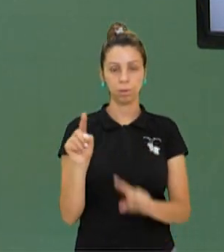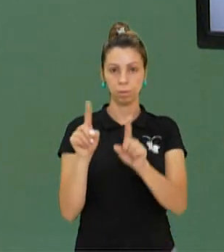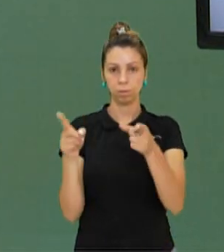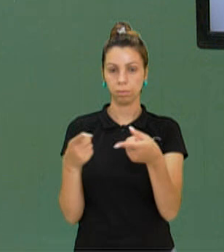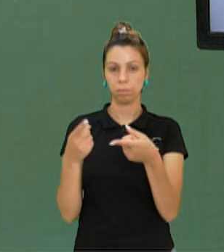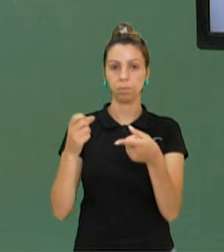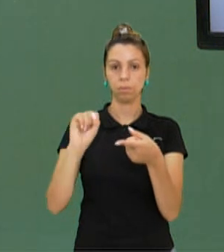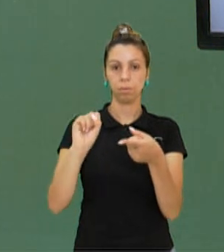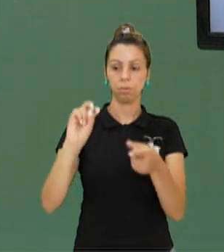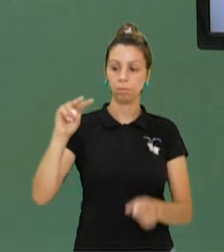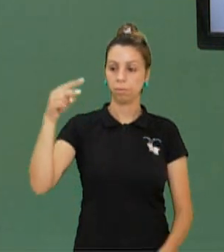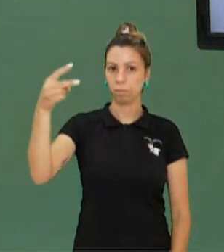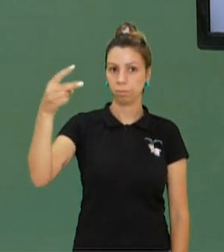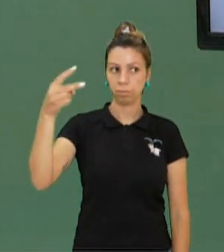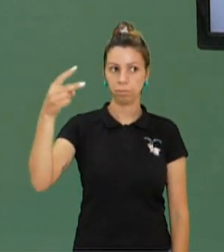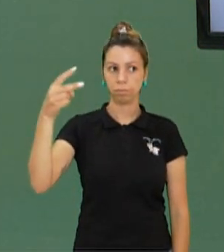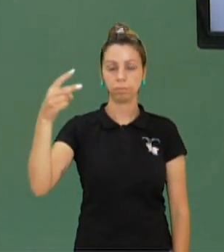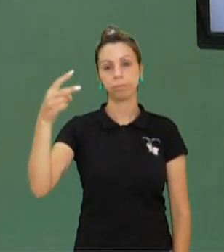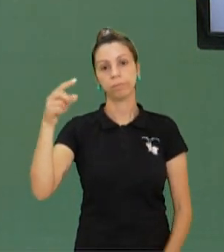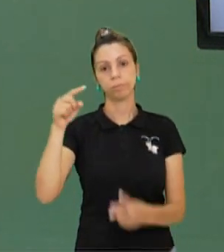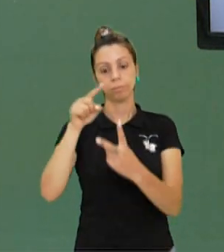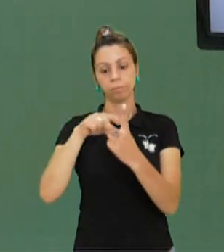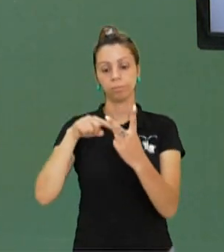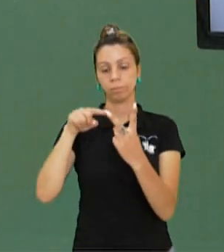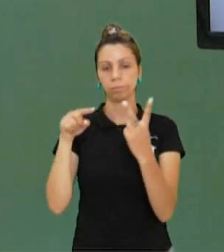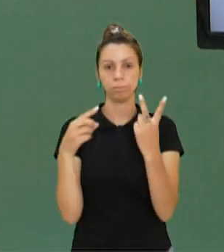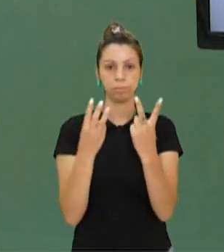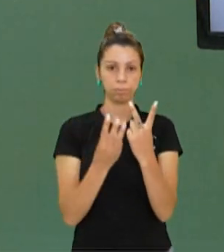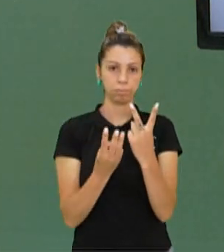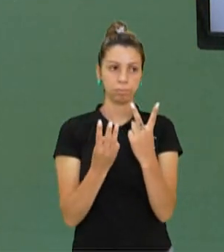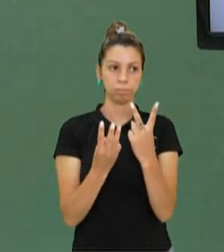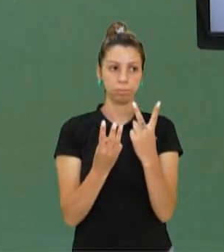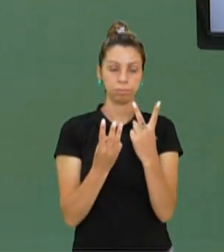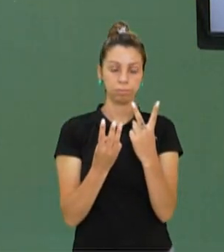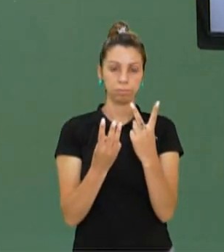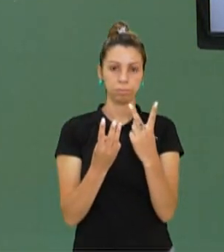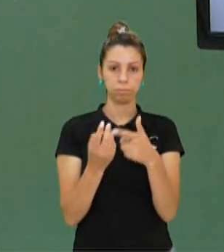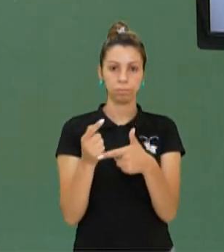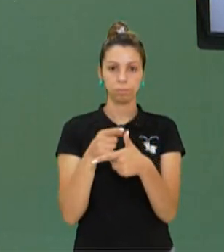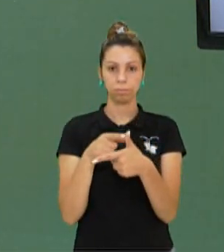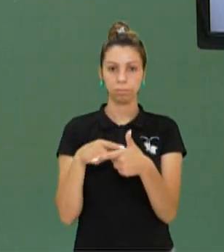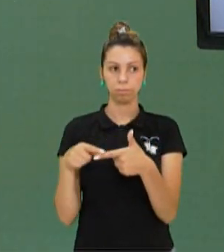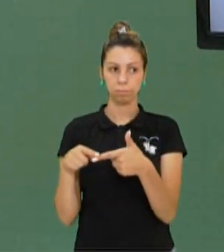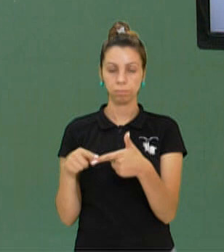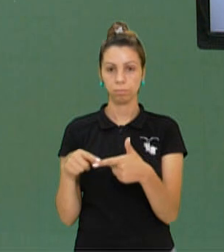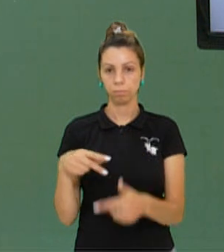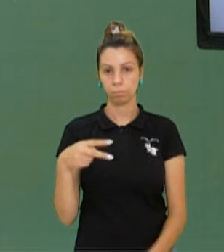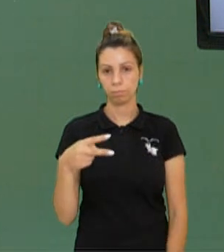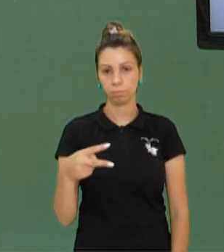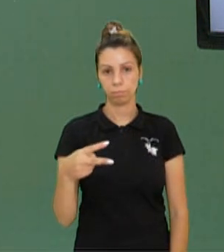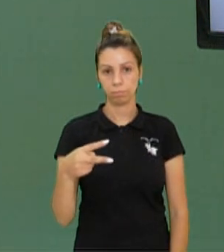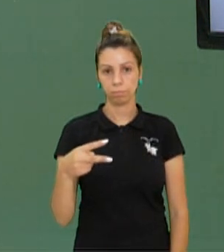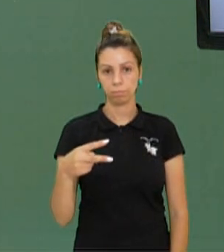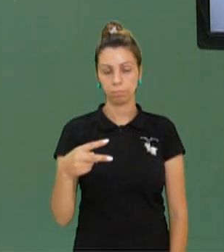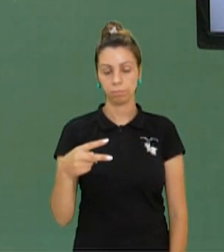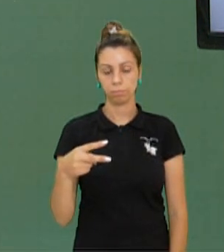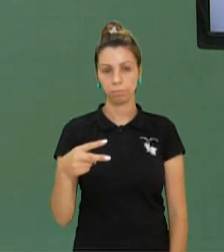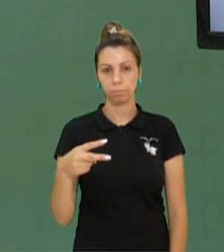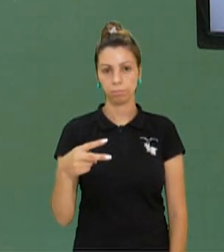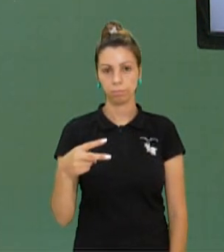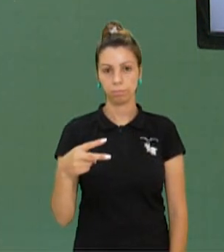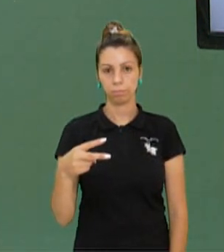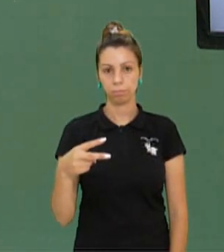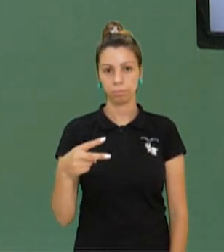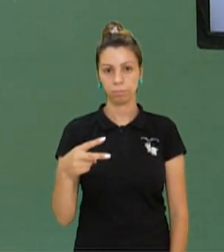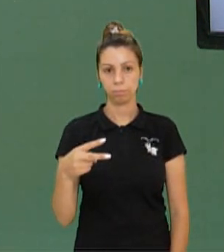quadrado, raiz de 3, dividido por 2. A área